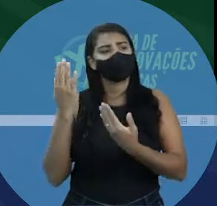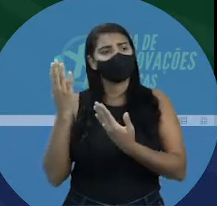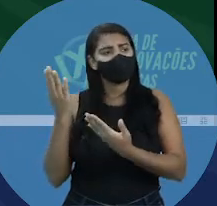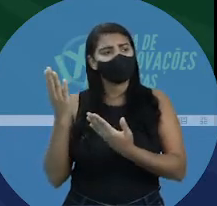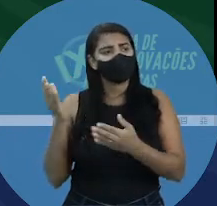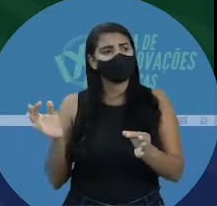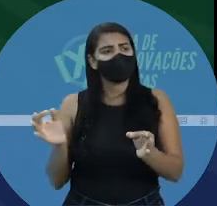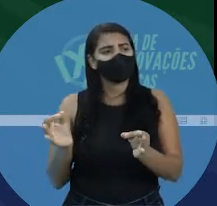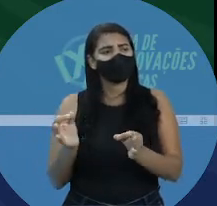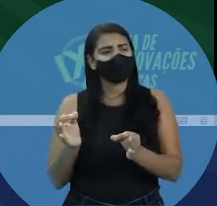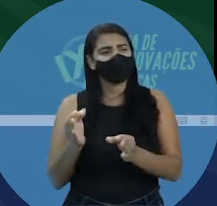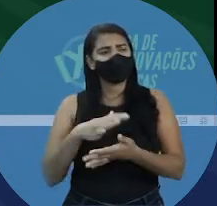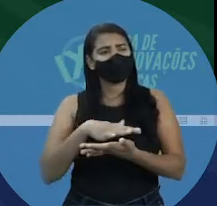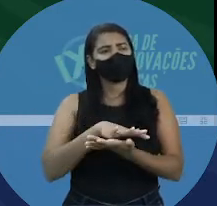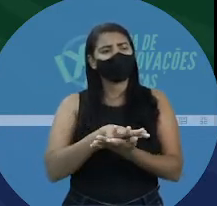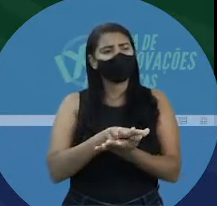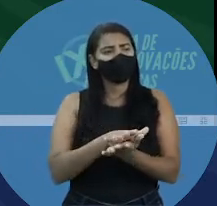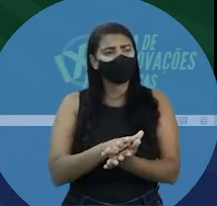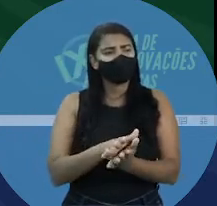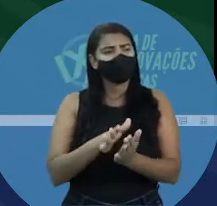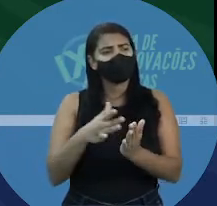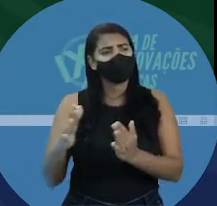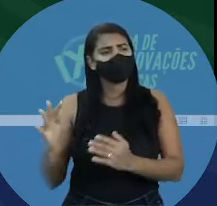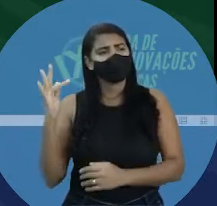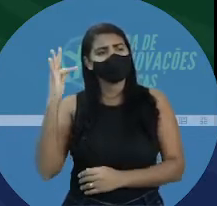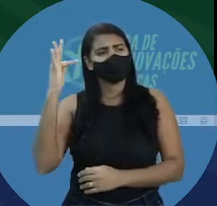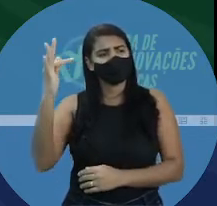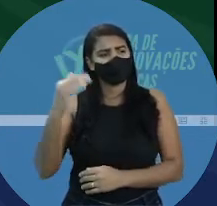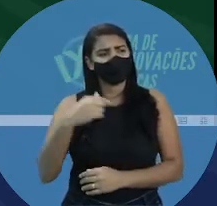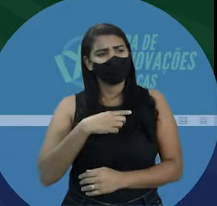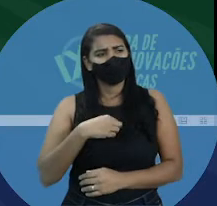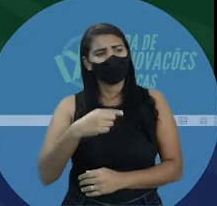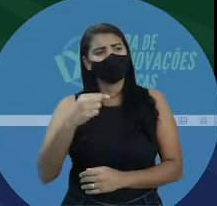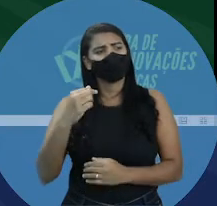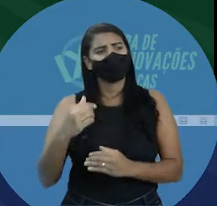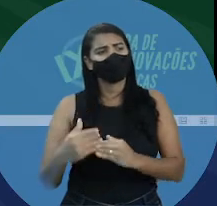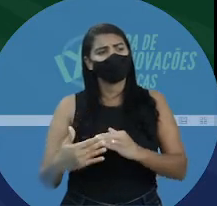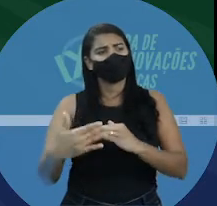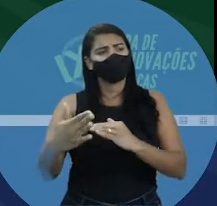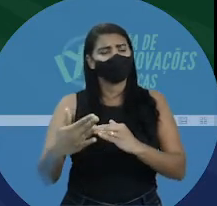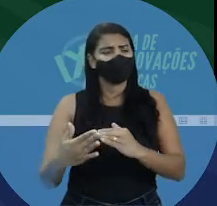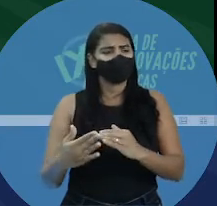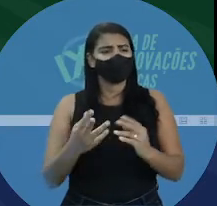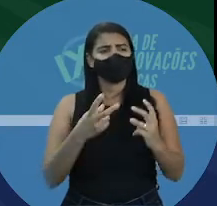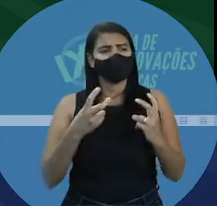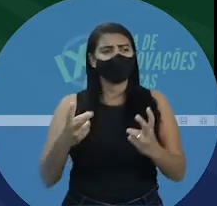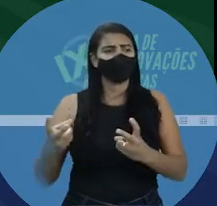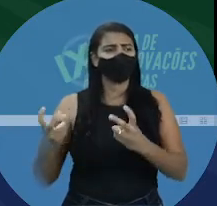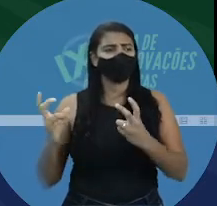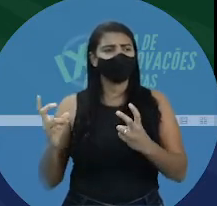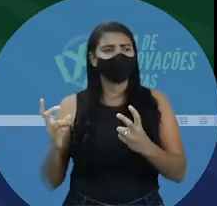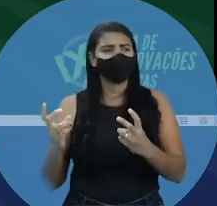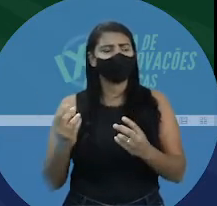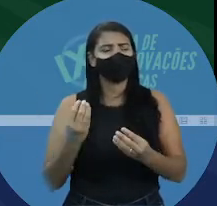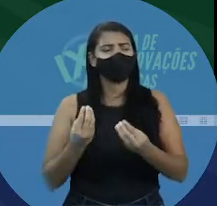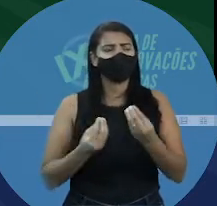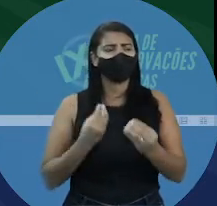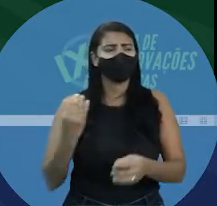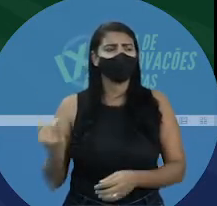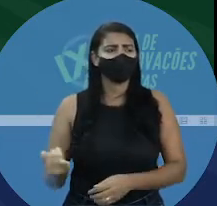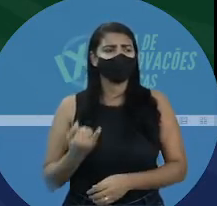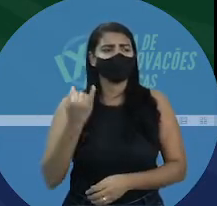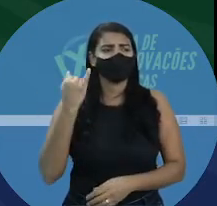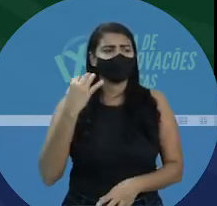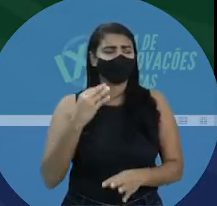acabam abalando as atuais e futuras gerações. Nessa perspectiva, torna-se